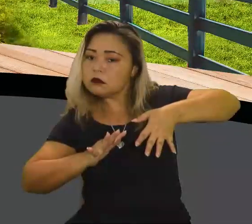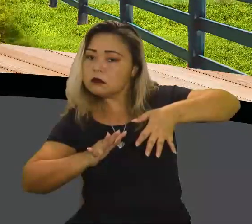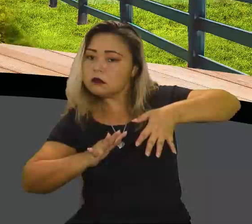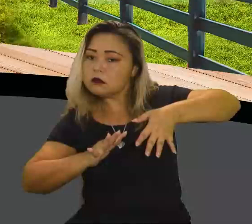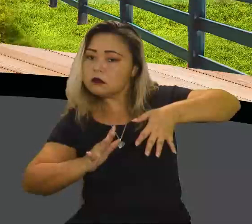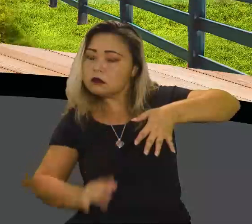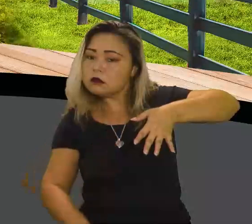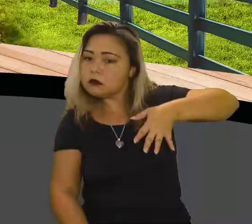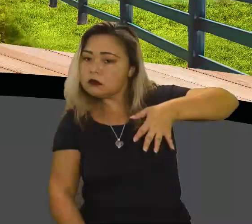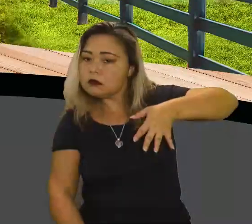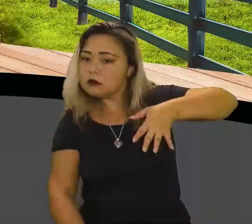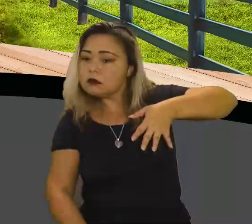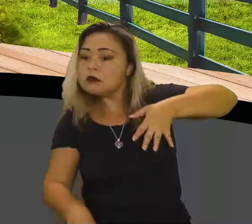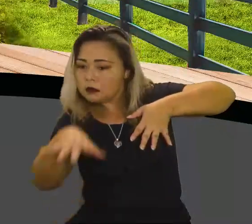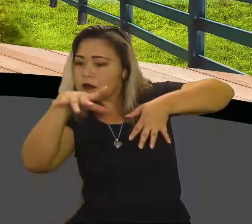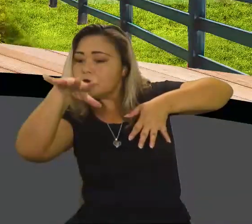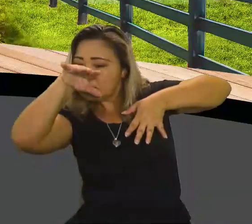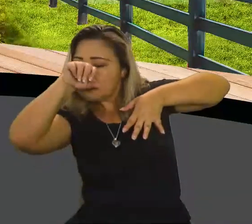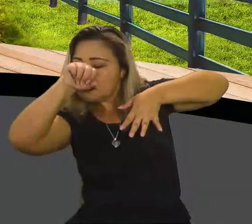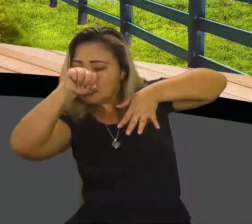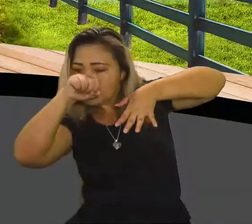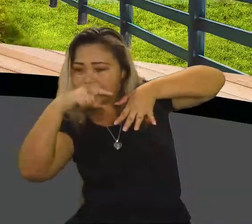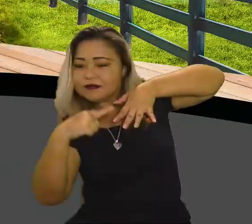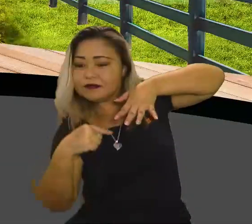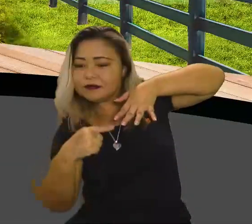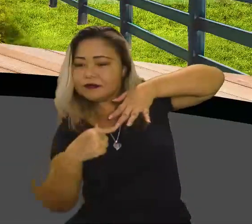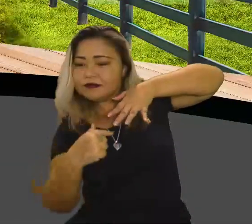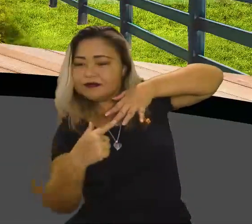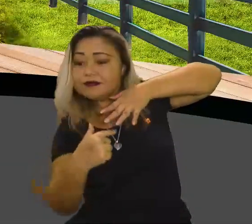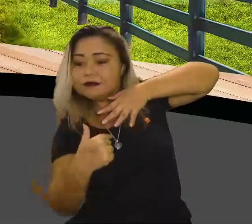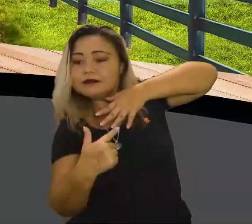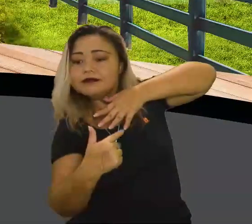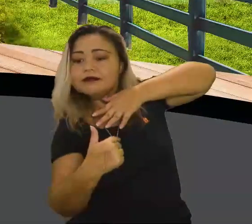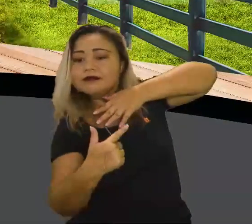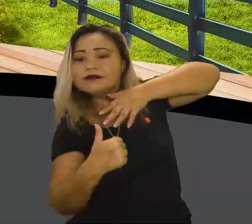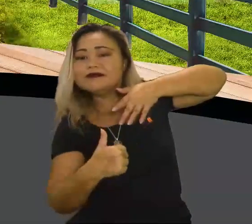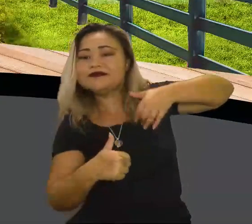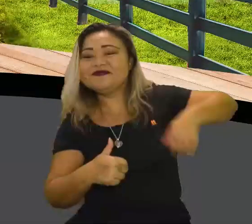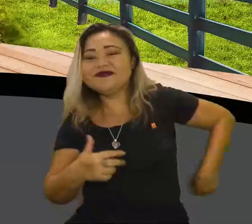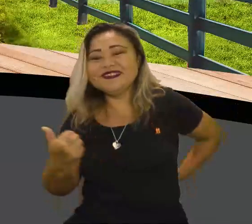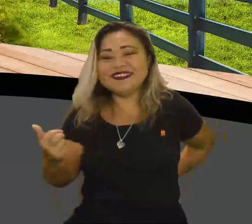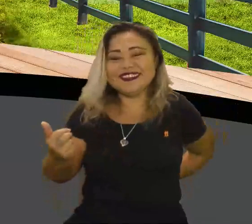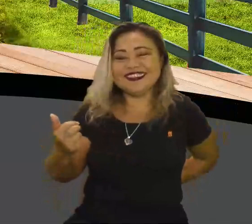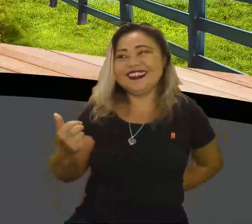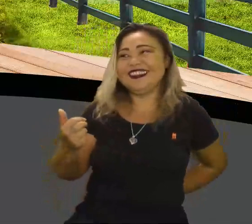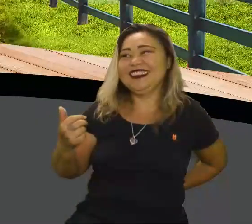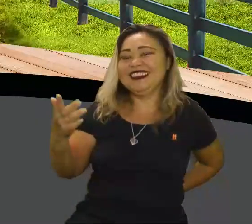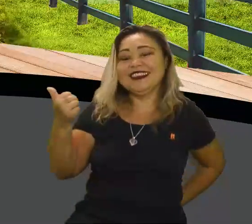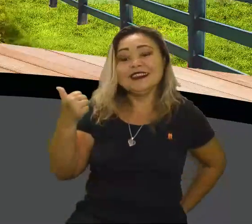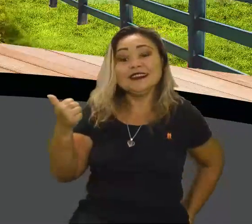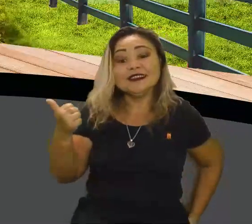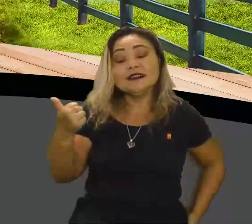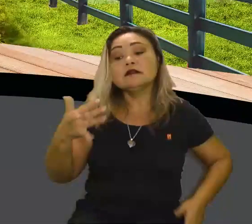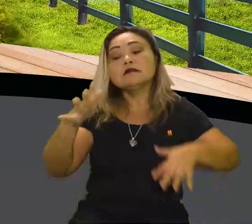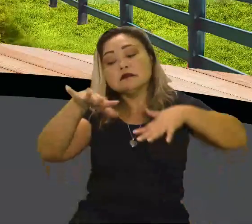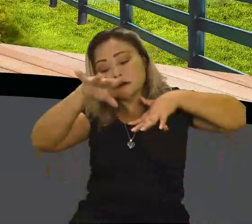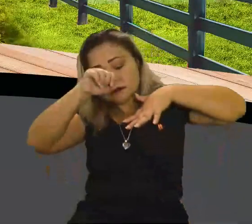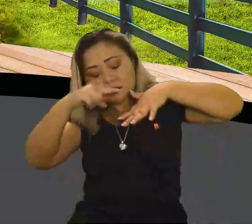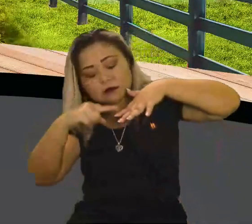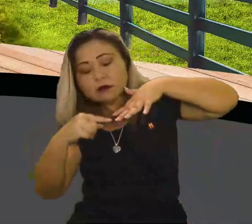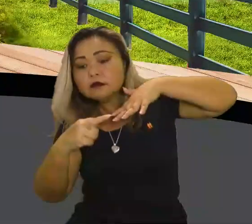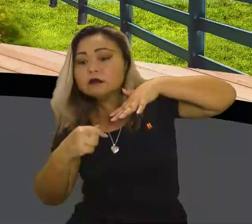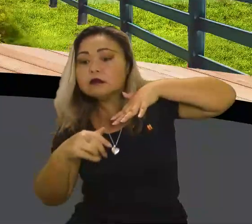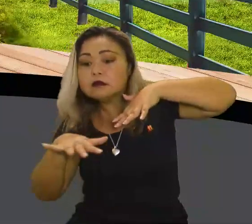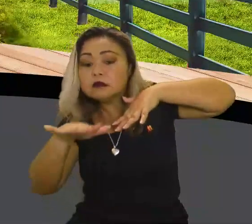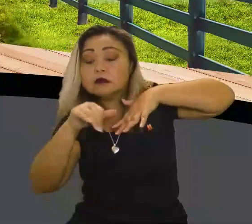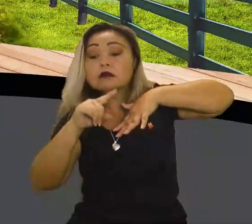Como é que eu posso falar? Aroma? Obrigado, meu anjo. Obrigado, tá? Olha só, o aroma, para você